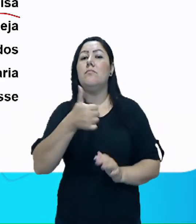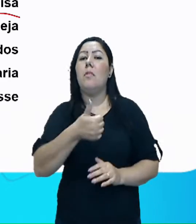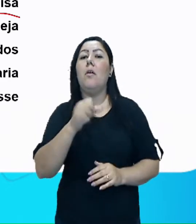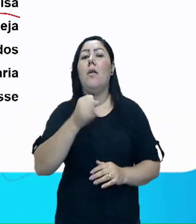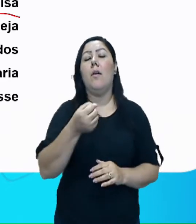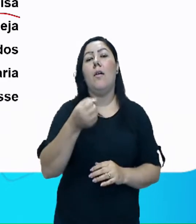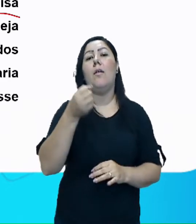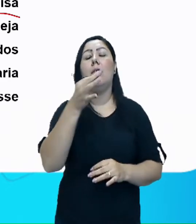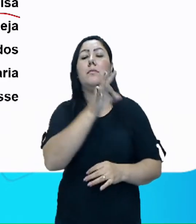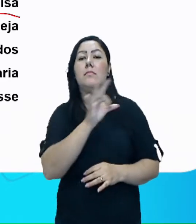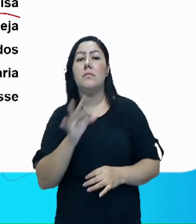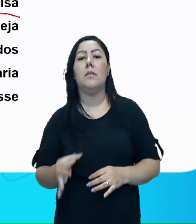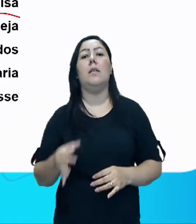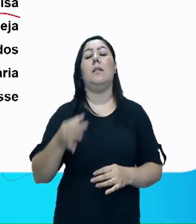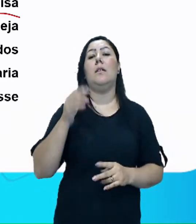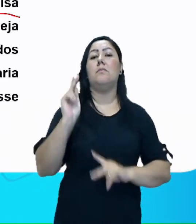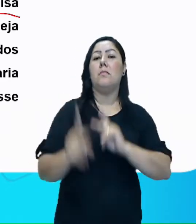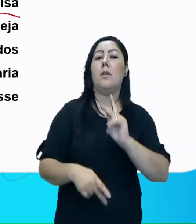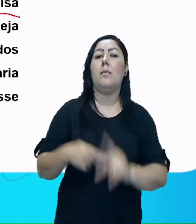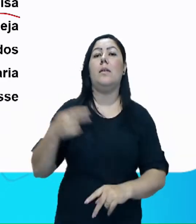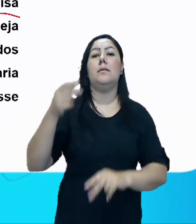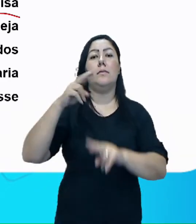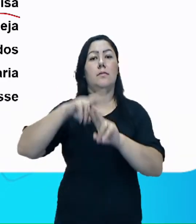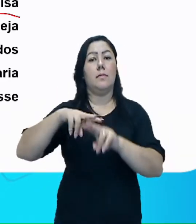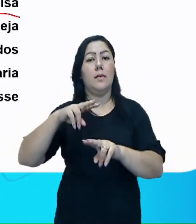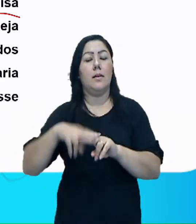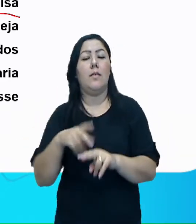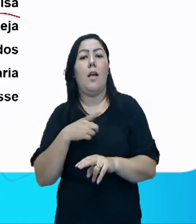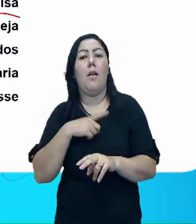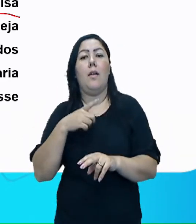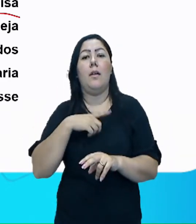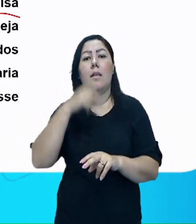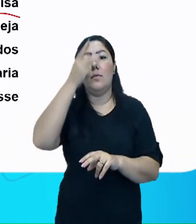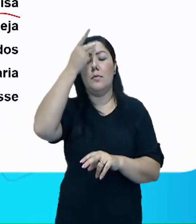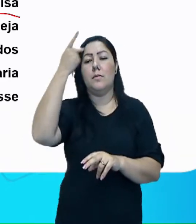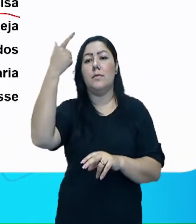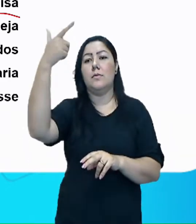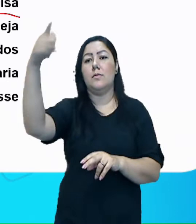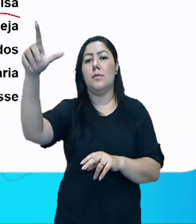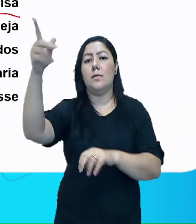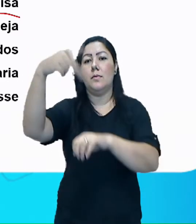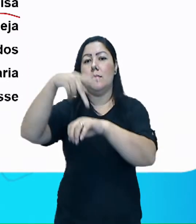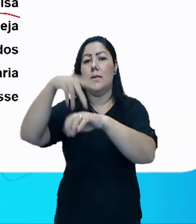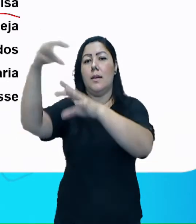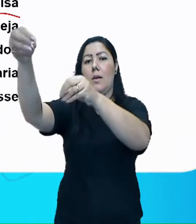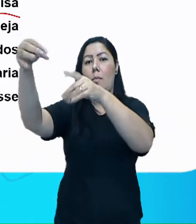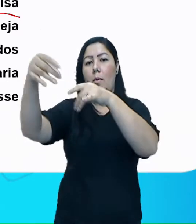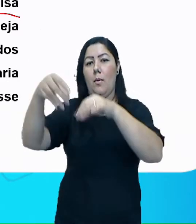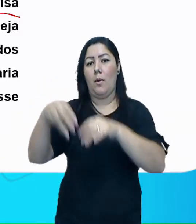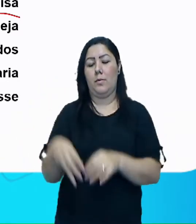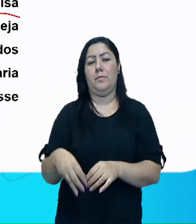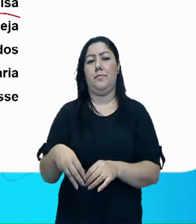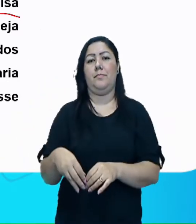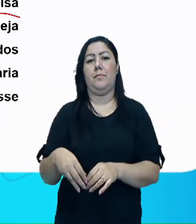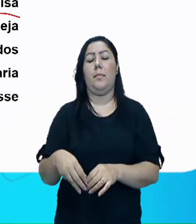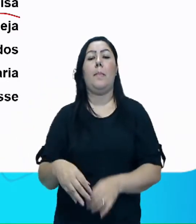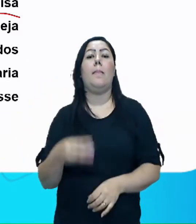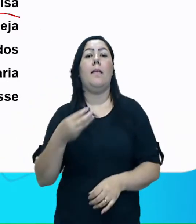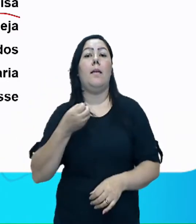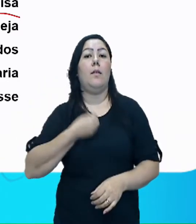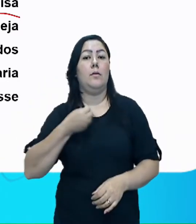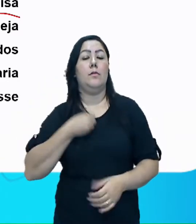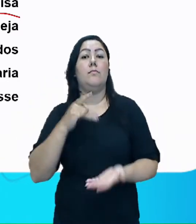população carcerária nacional seria composta de estrangeiros. O número verdadeiro é